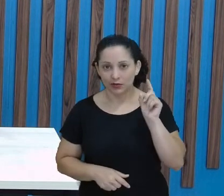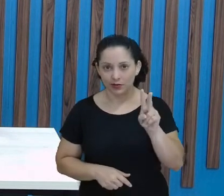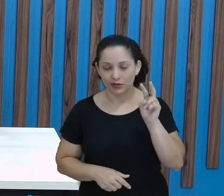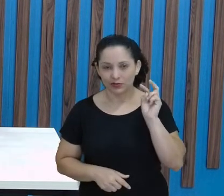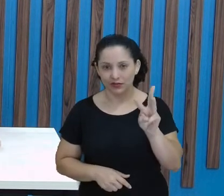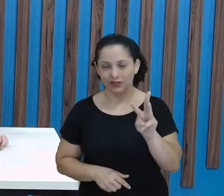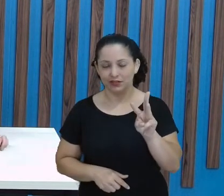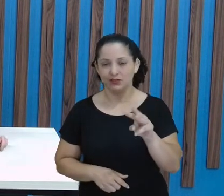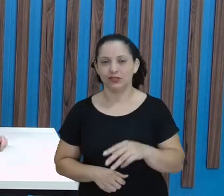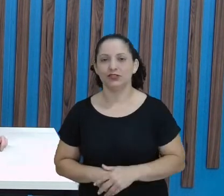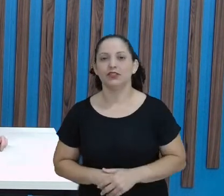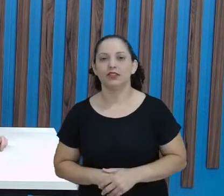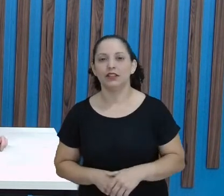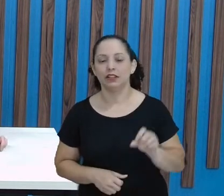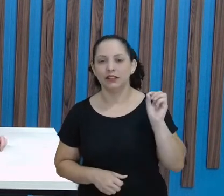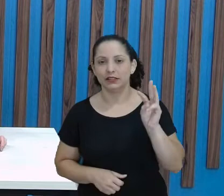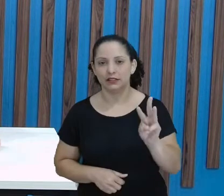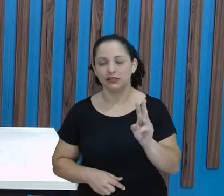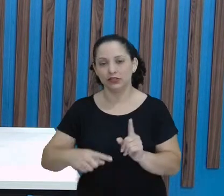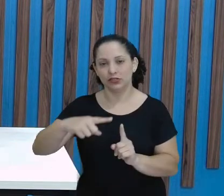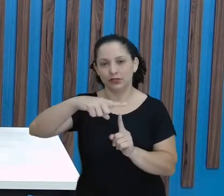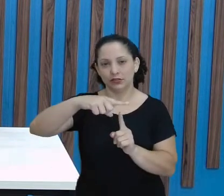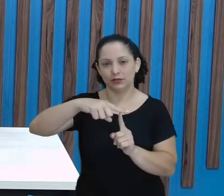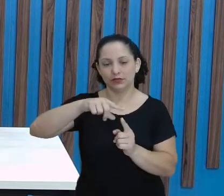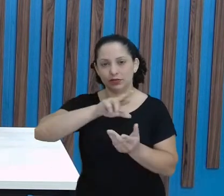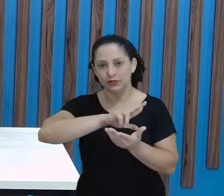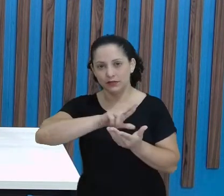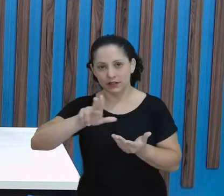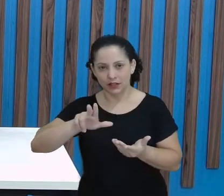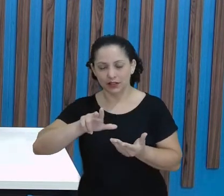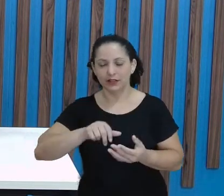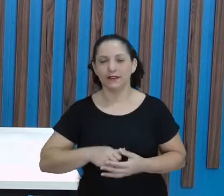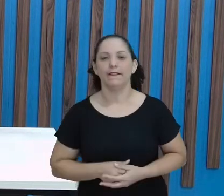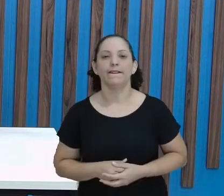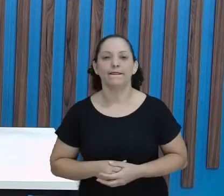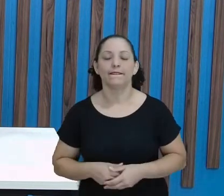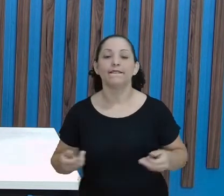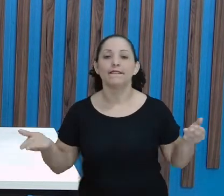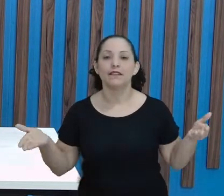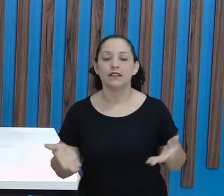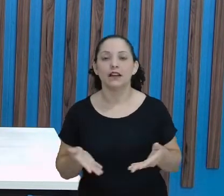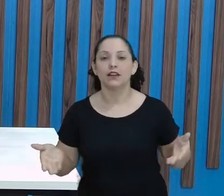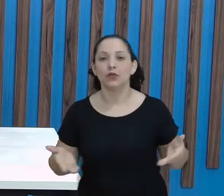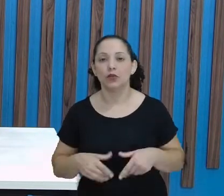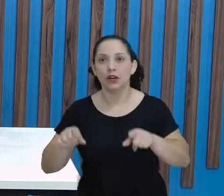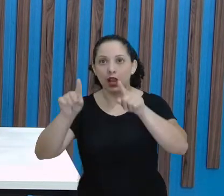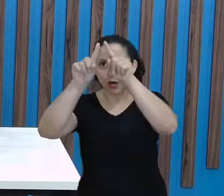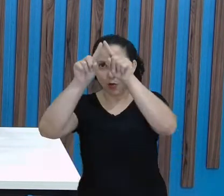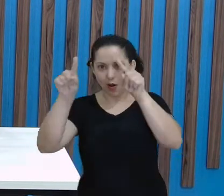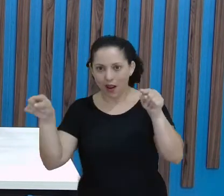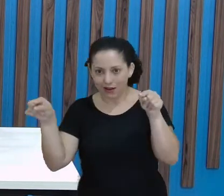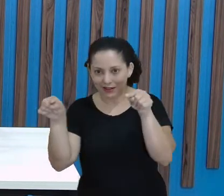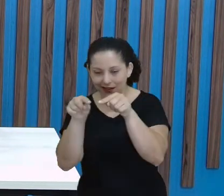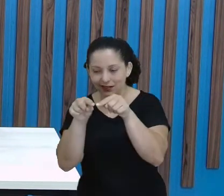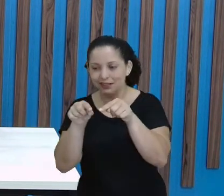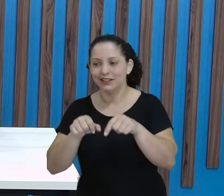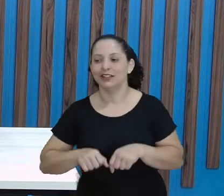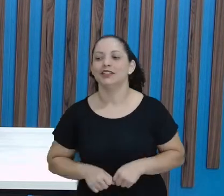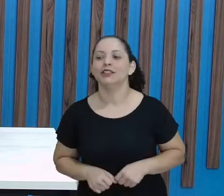3. 3 unidades de medida. E agora, eu vou pegar o triângulo maior.